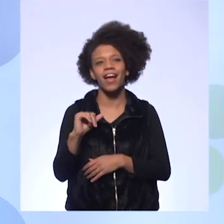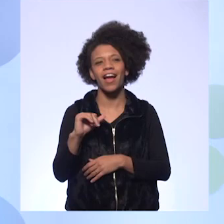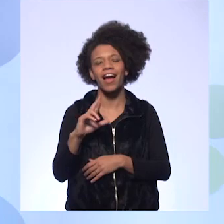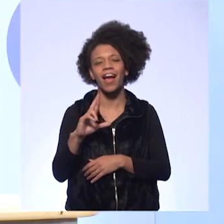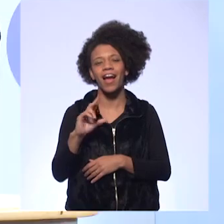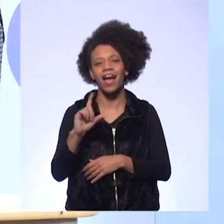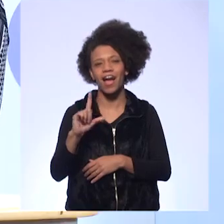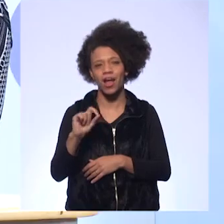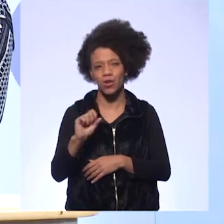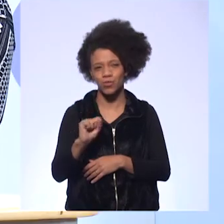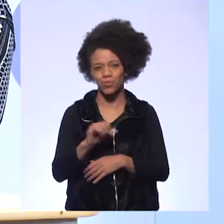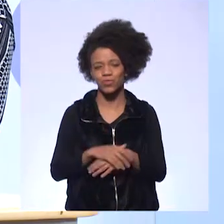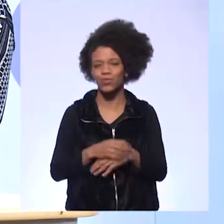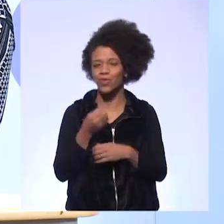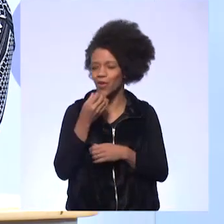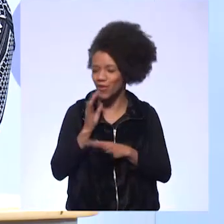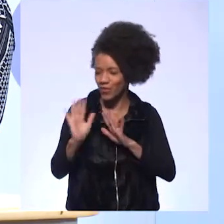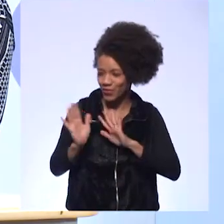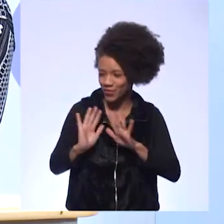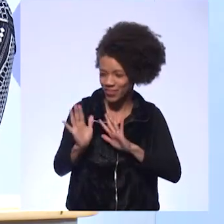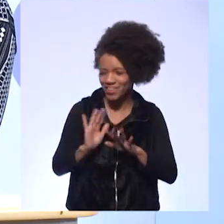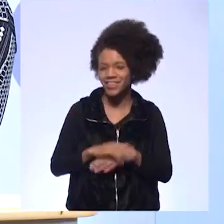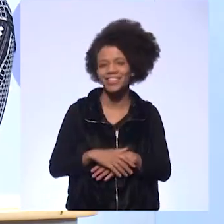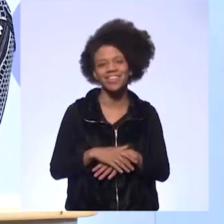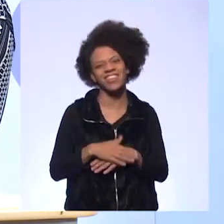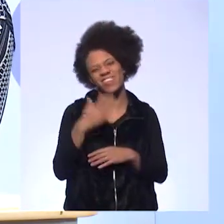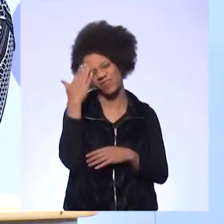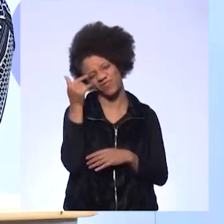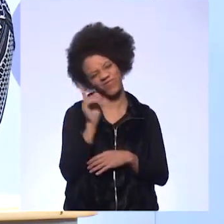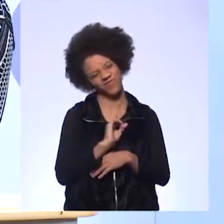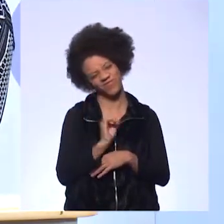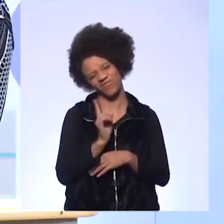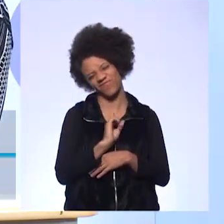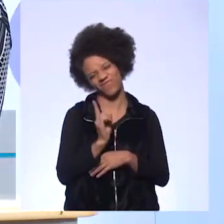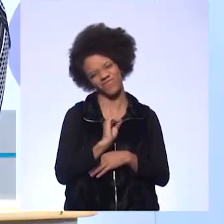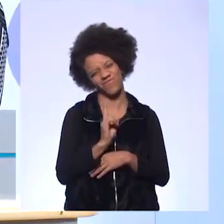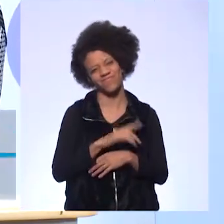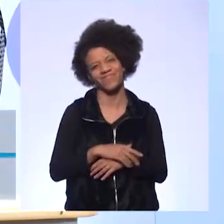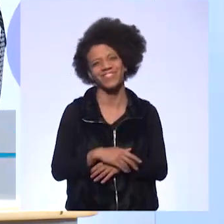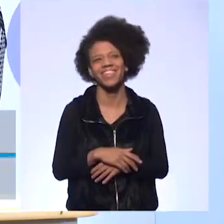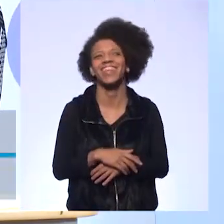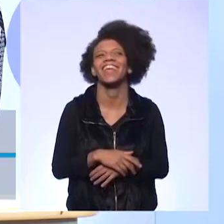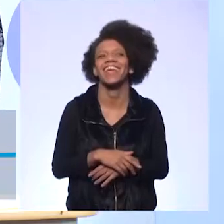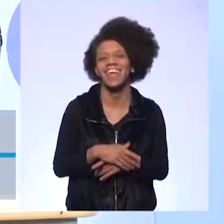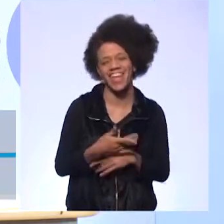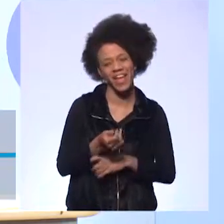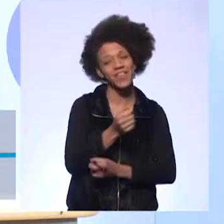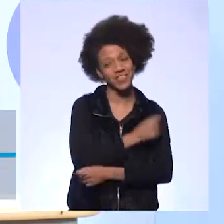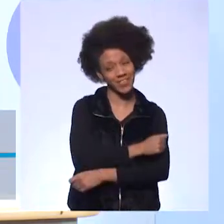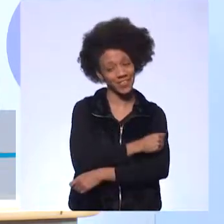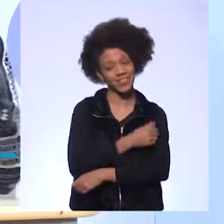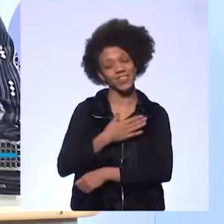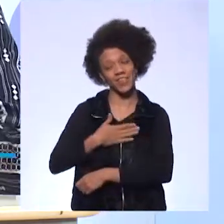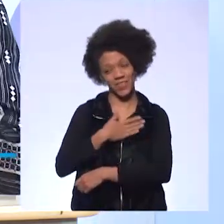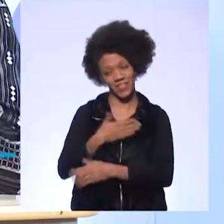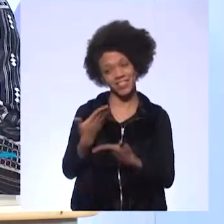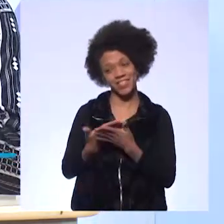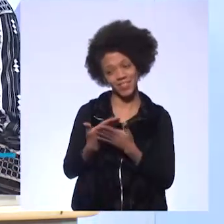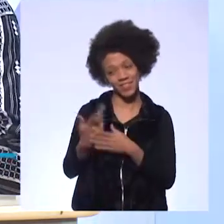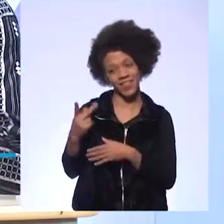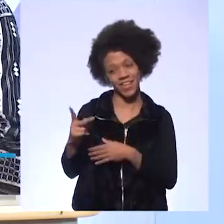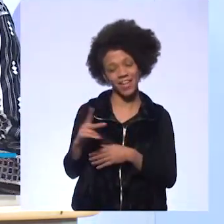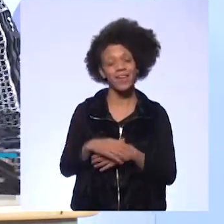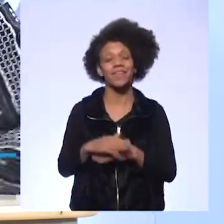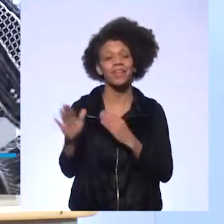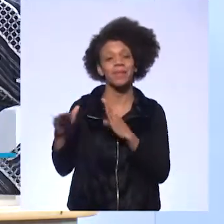Olá, professor Carlos. Olá, professora Luísa, e não tão famoso assim, né? Os alunos gostam bastante da sua aula,